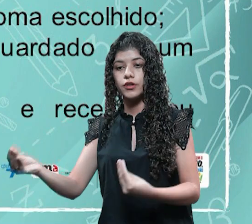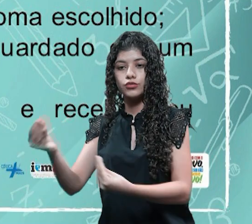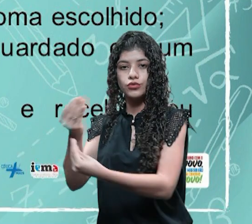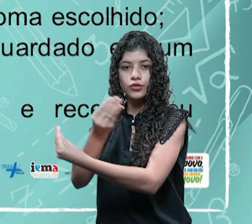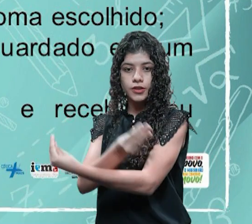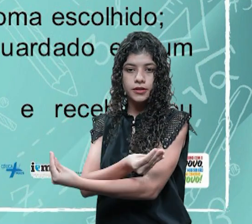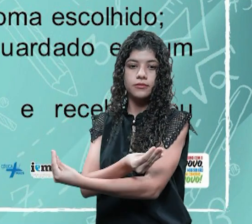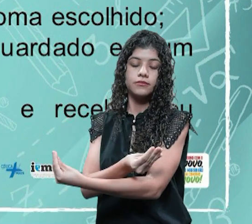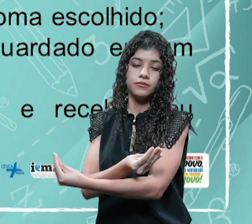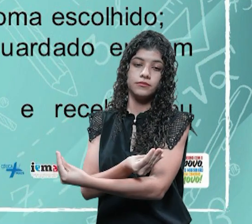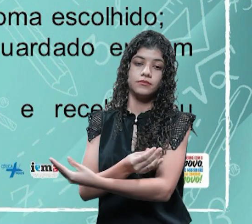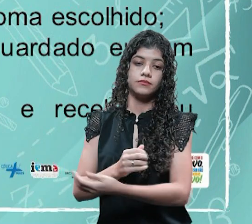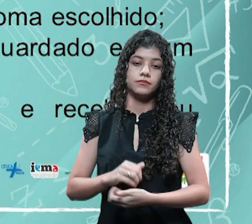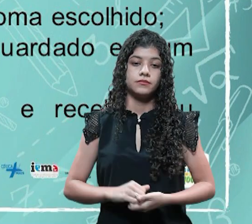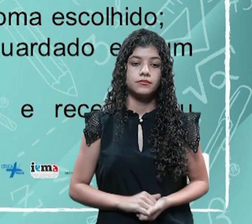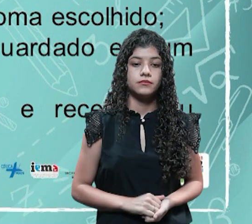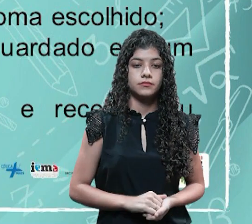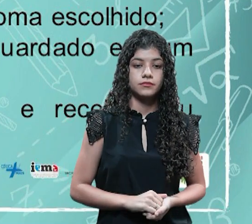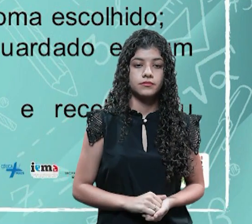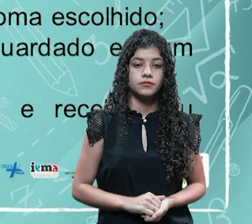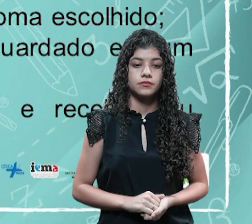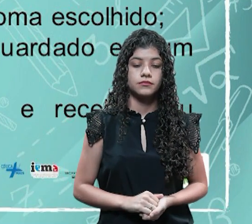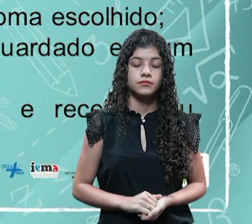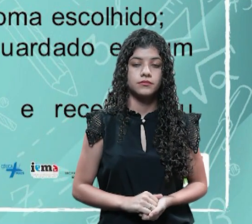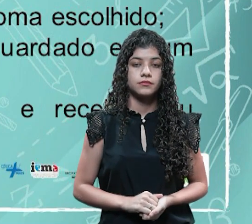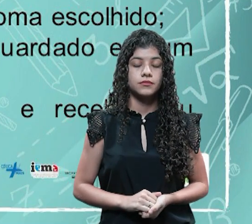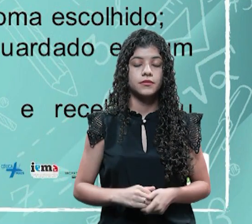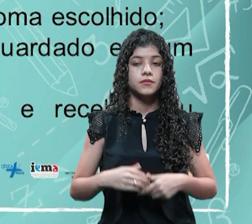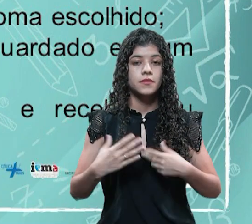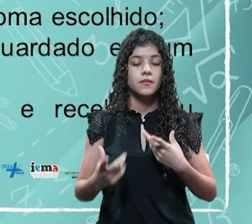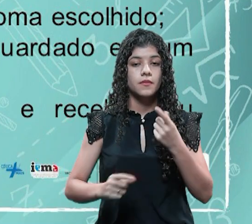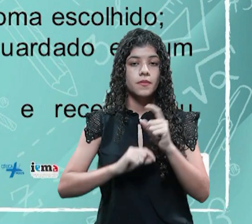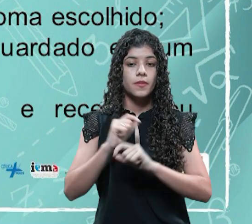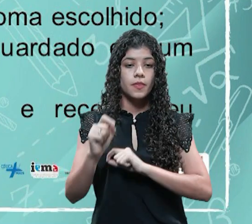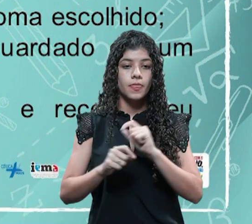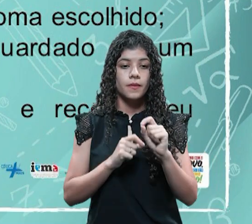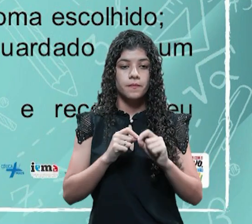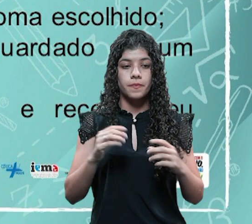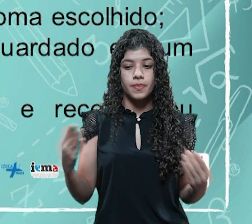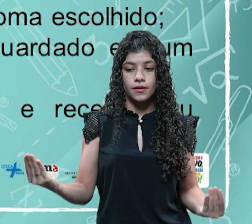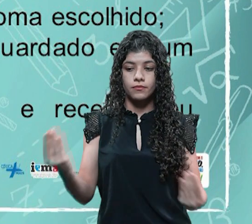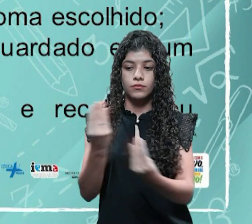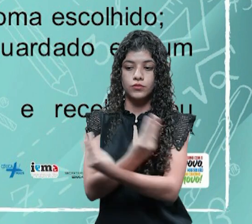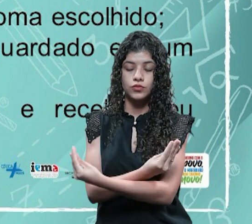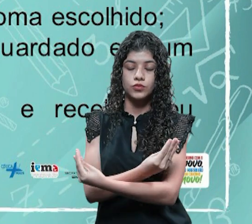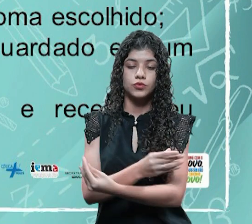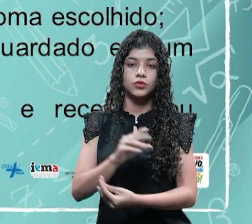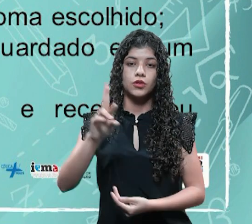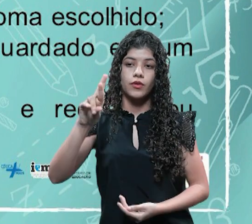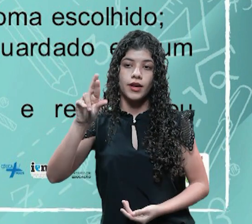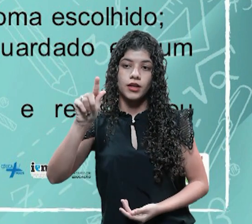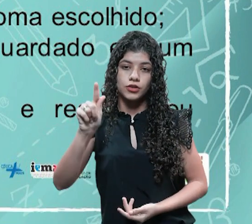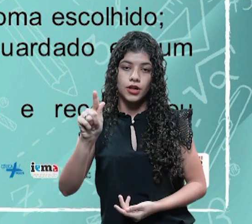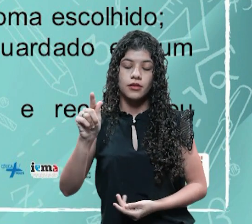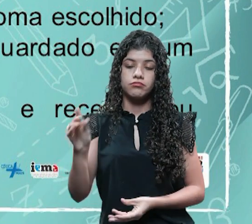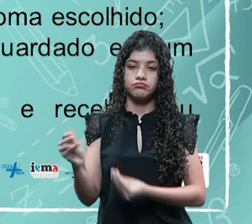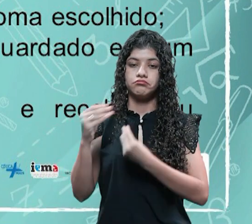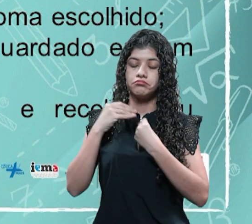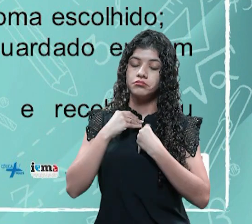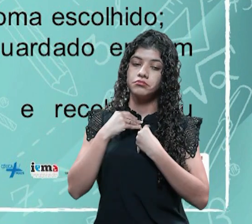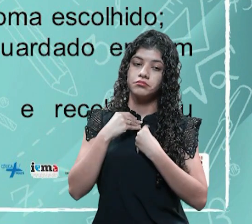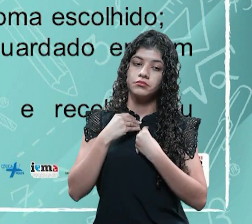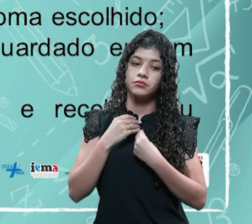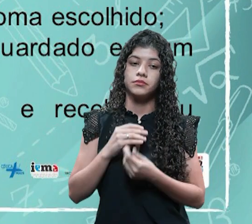devolver o fone e vai pegar o RG dele, né? No caso. Então, o participante devolve o fone e recebe seu documento de volta.